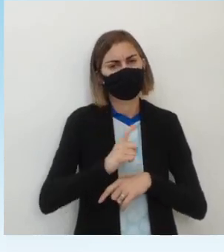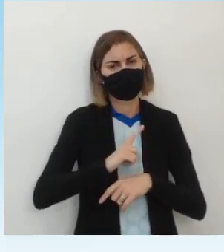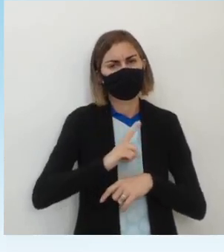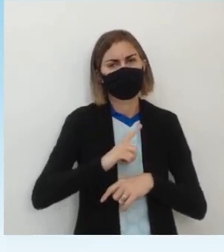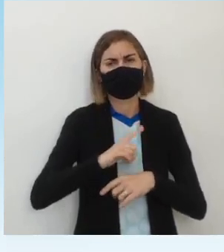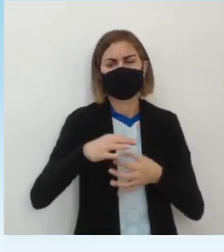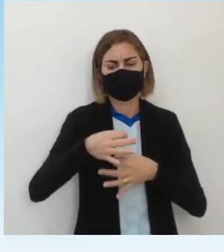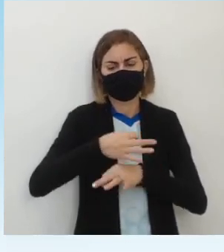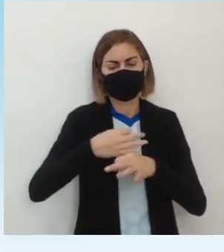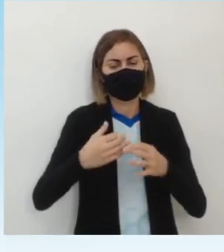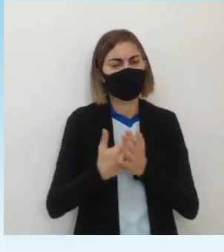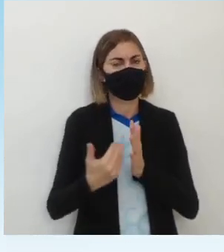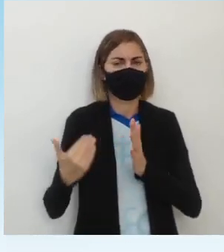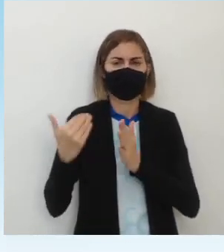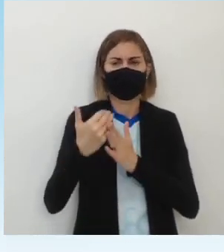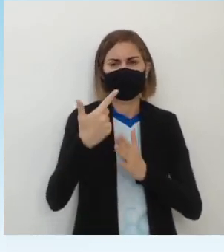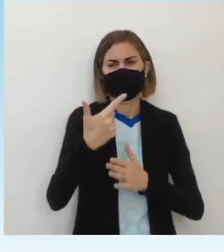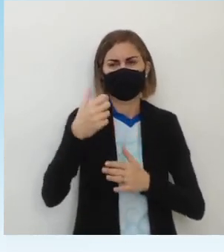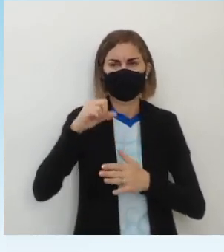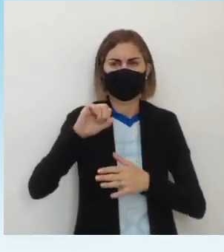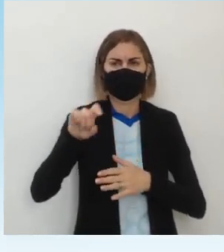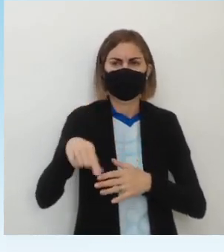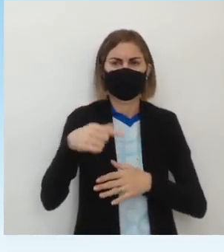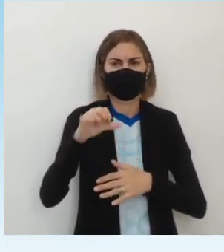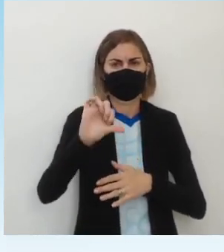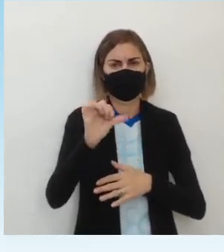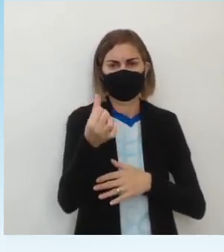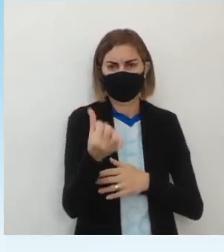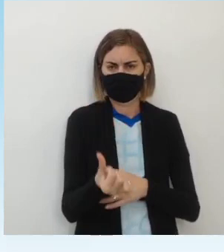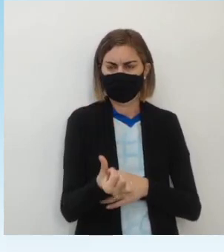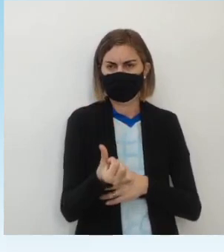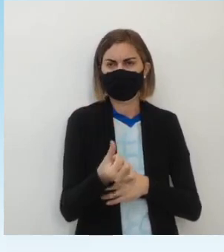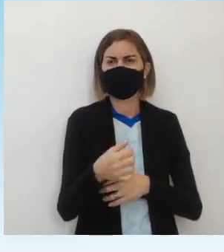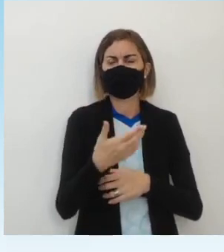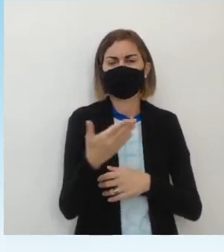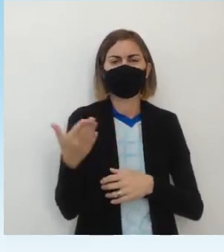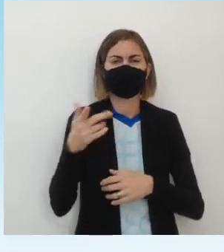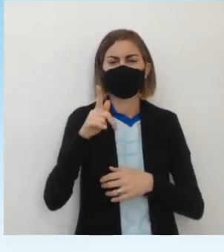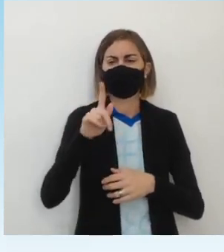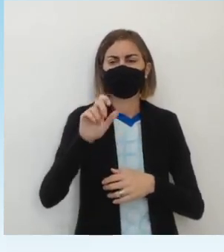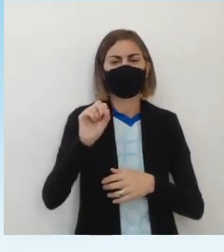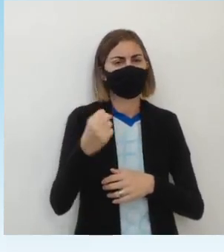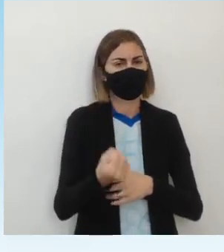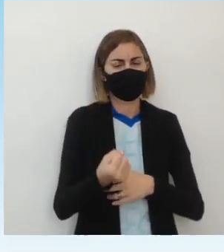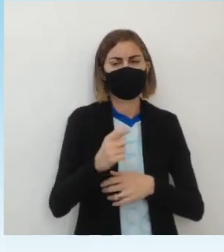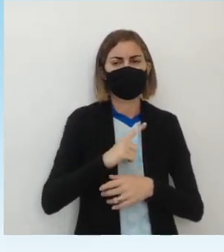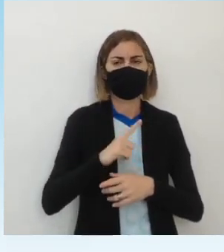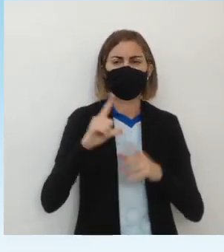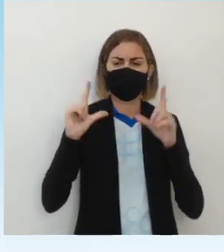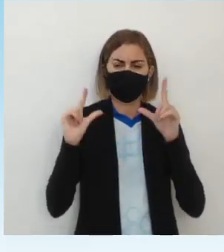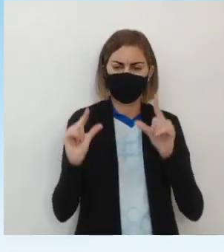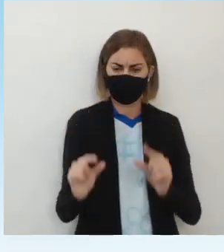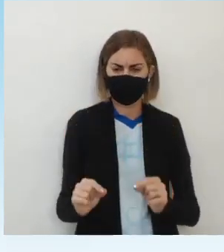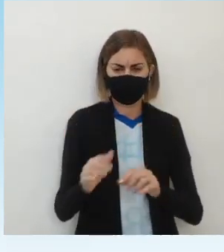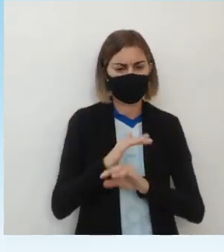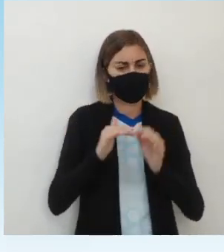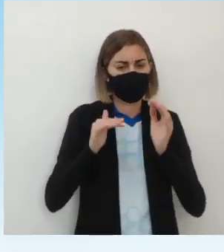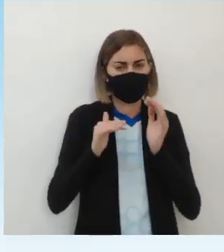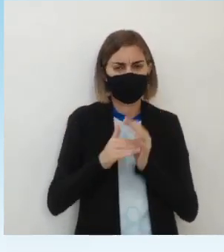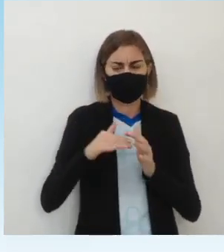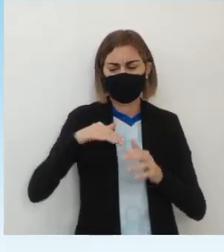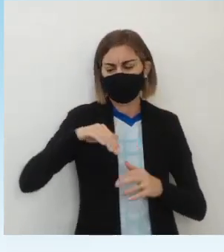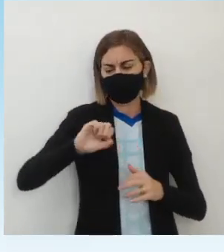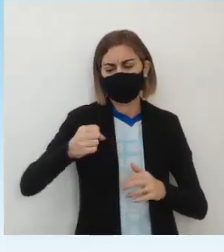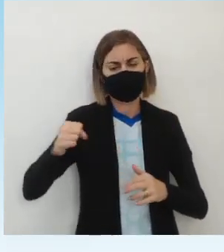massa molar superior a 28,96 e o gás que tenha a menor de todas as